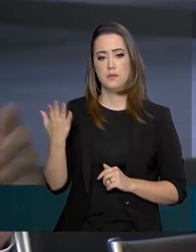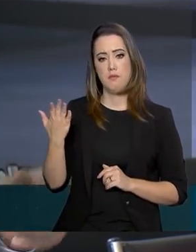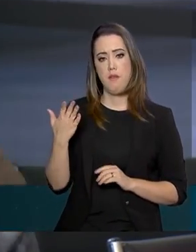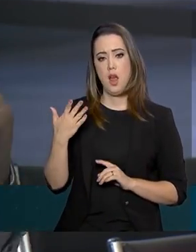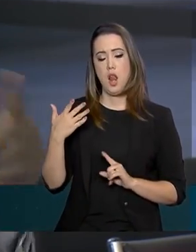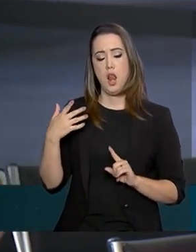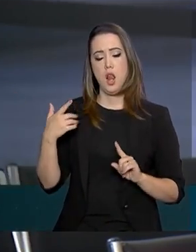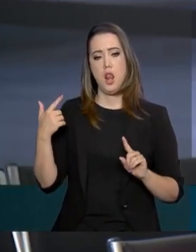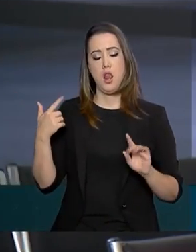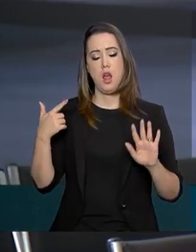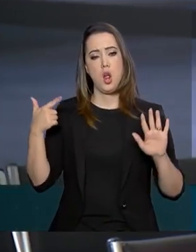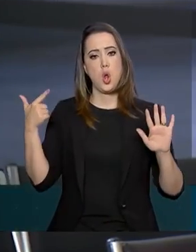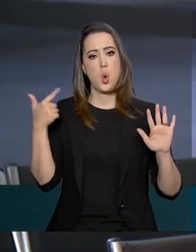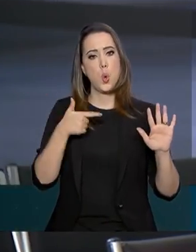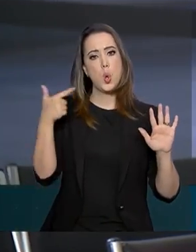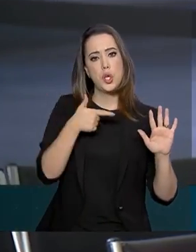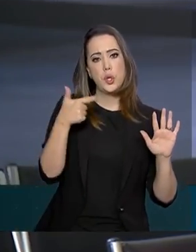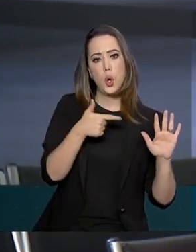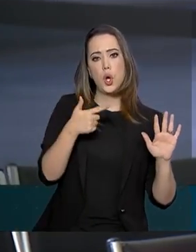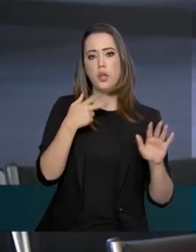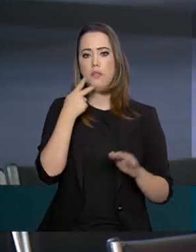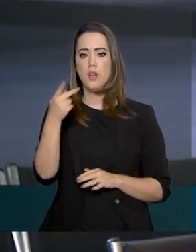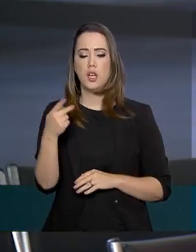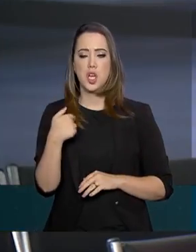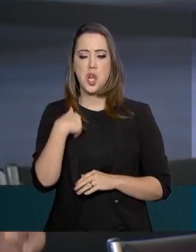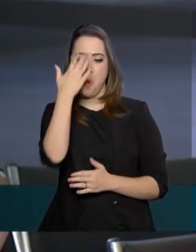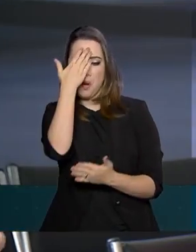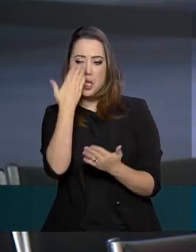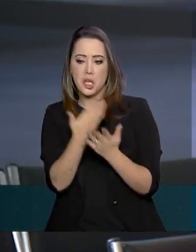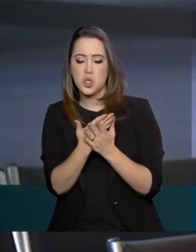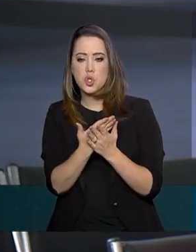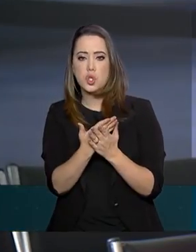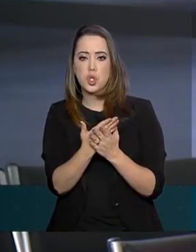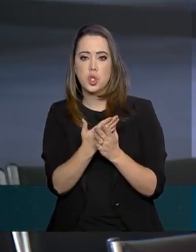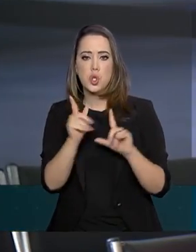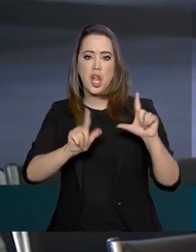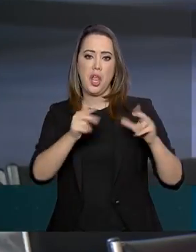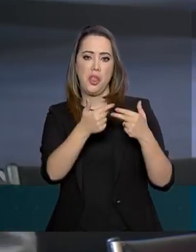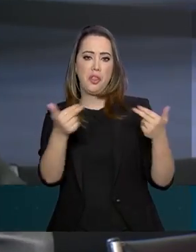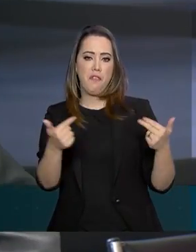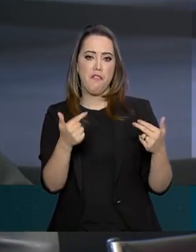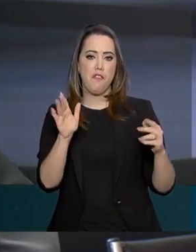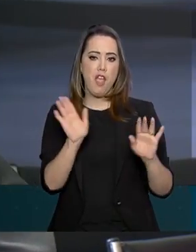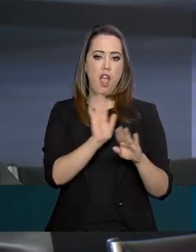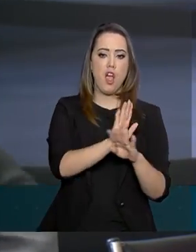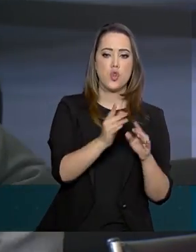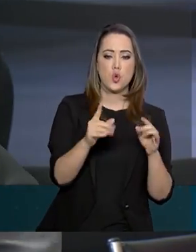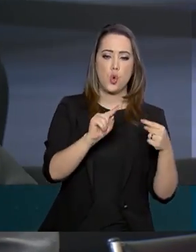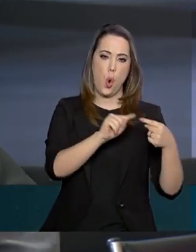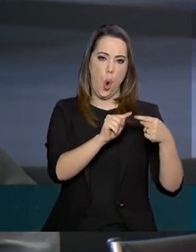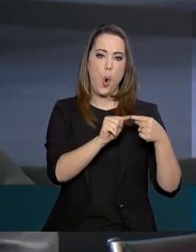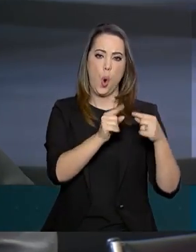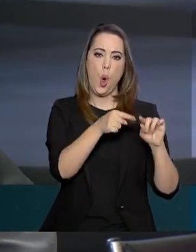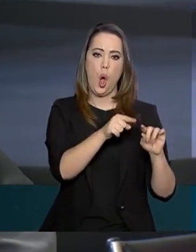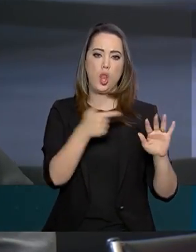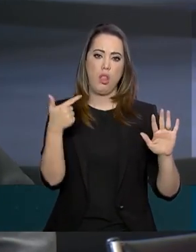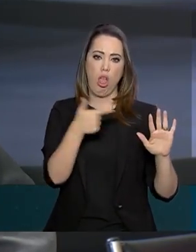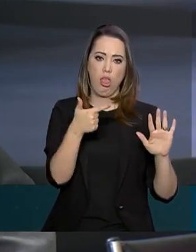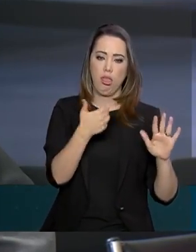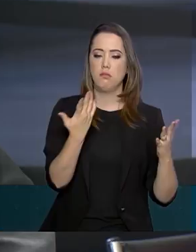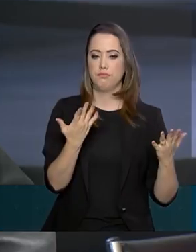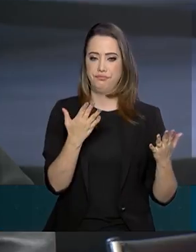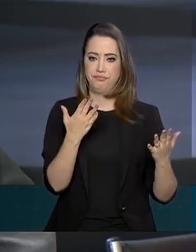disse eu tenho certeza que a imprensa vai apoiar isso aí segundo ele falou eu quero que a imprensa venda